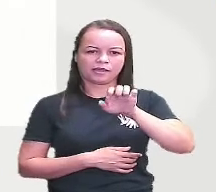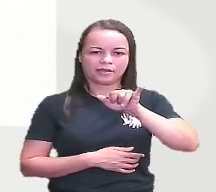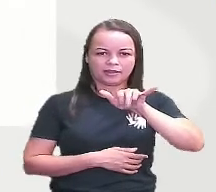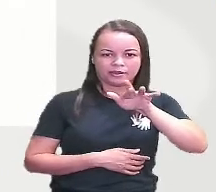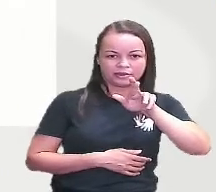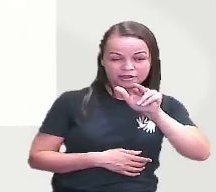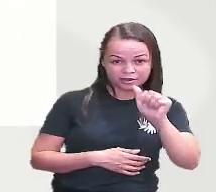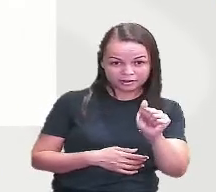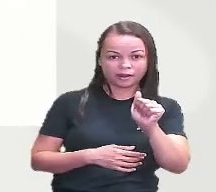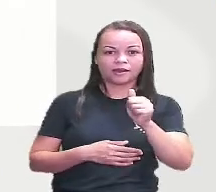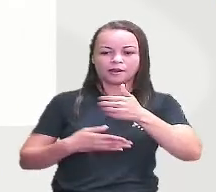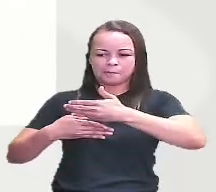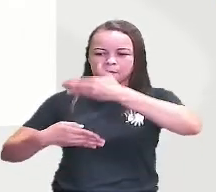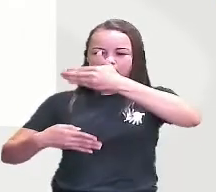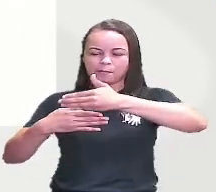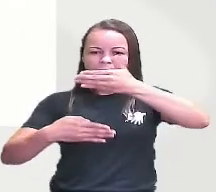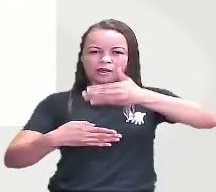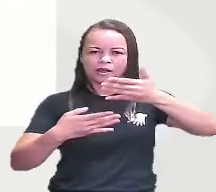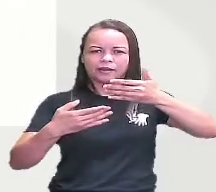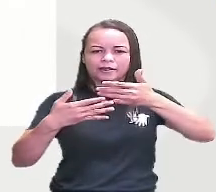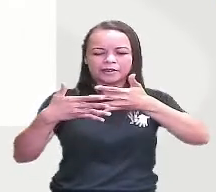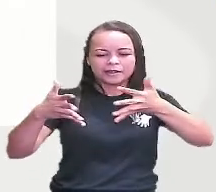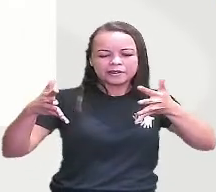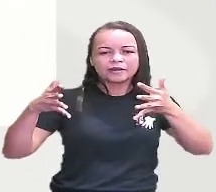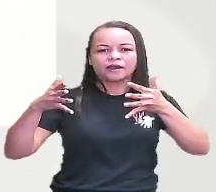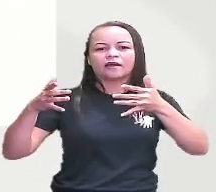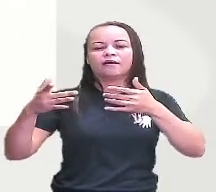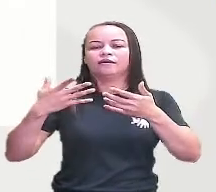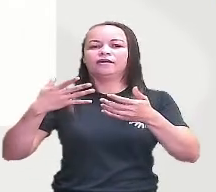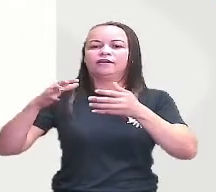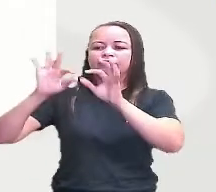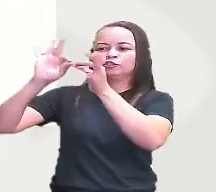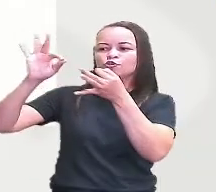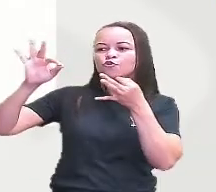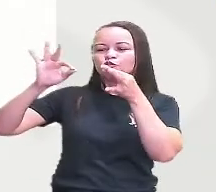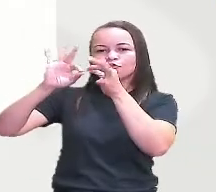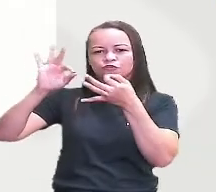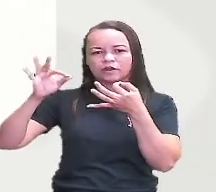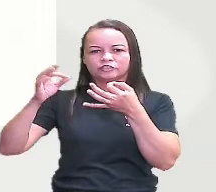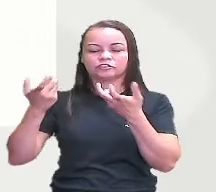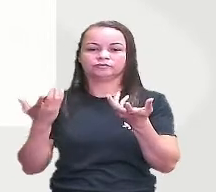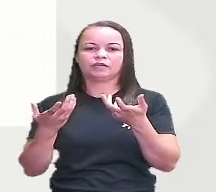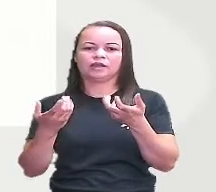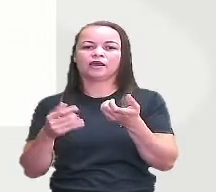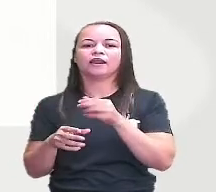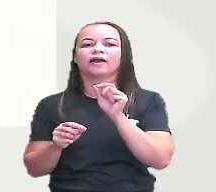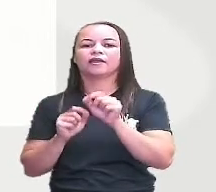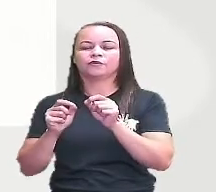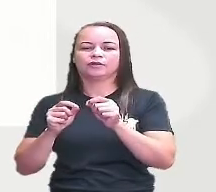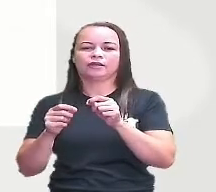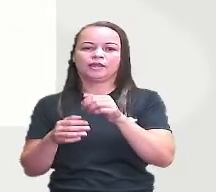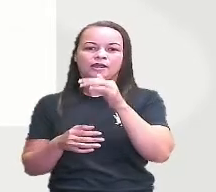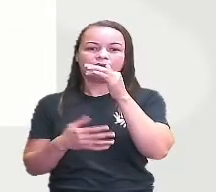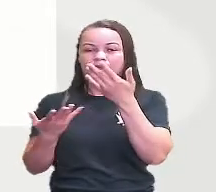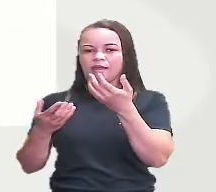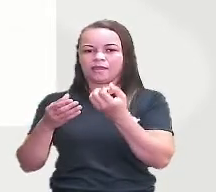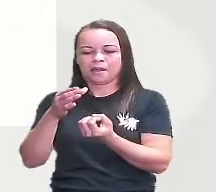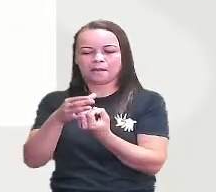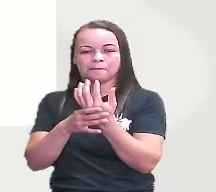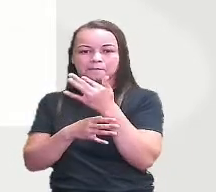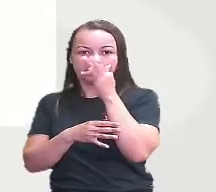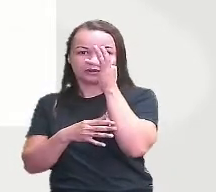parreira carregada de uvas. A parreira, ela é a plantação de